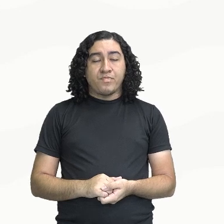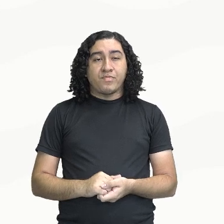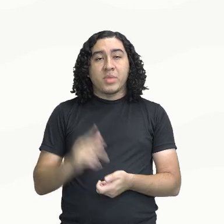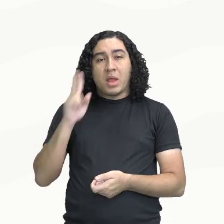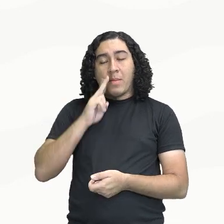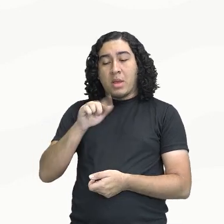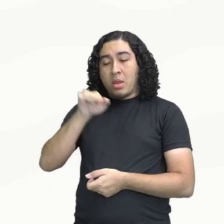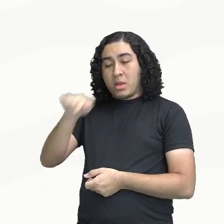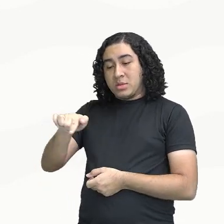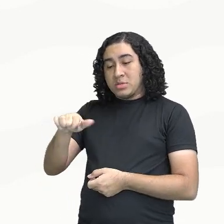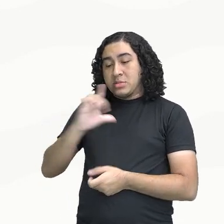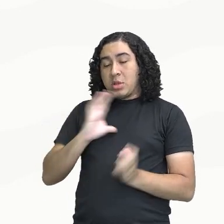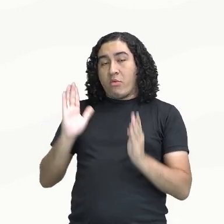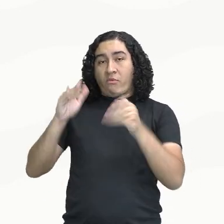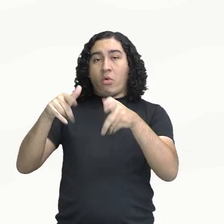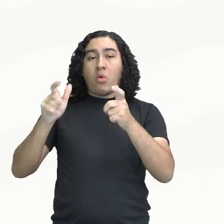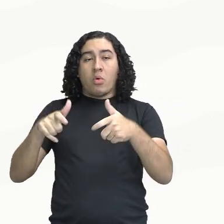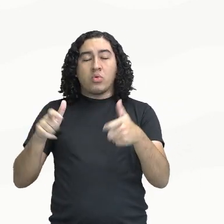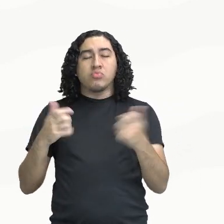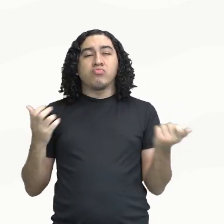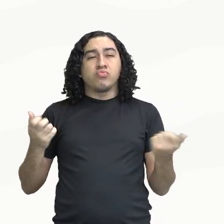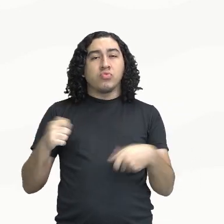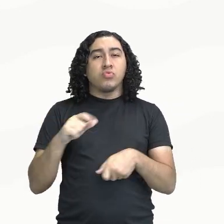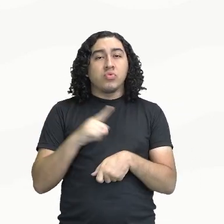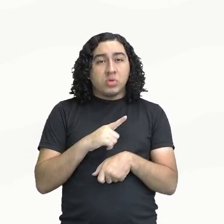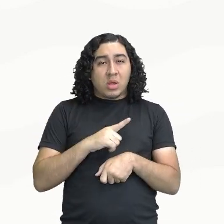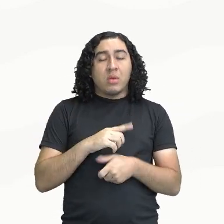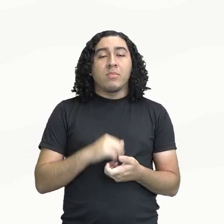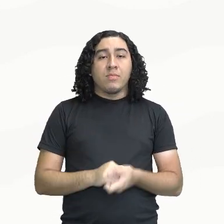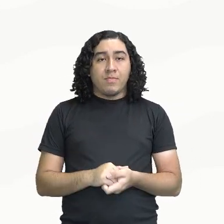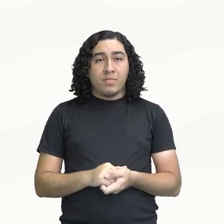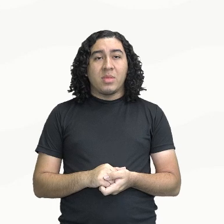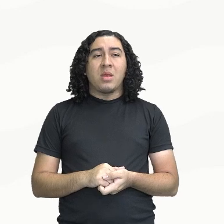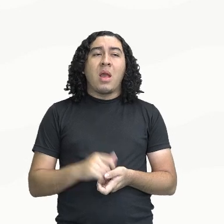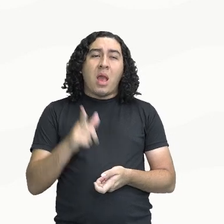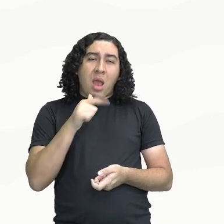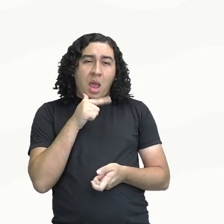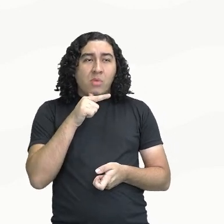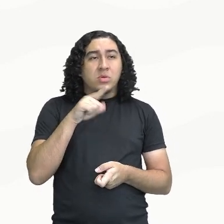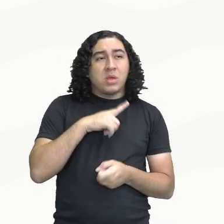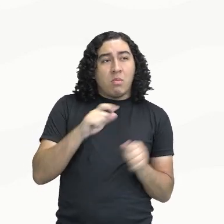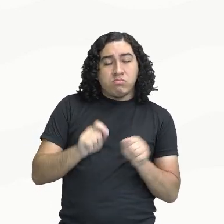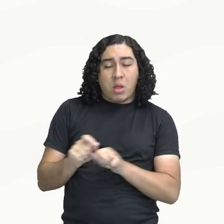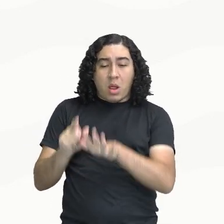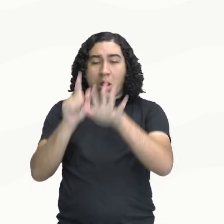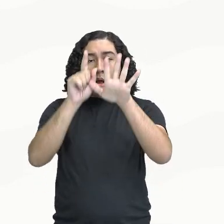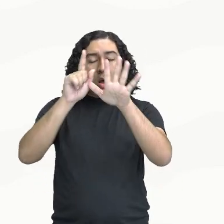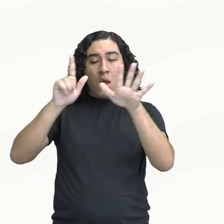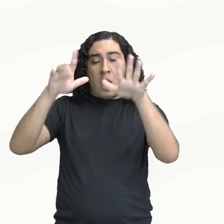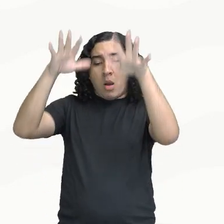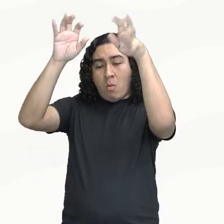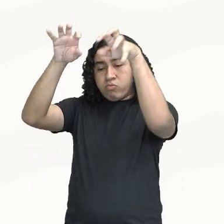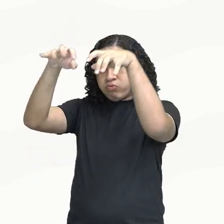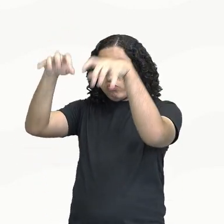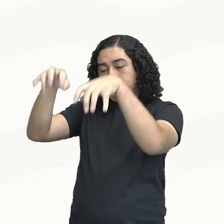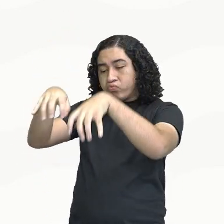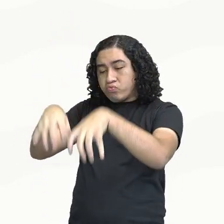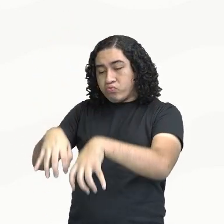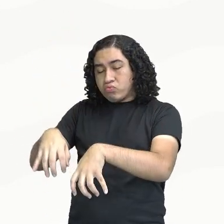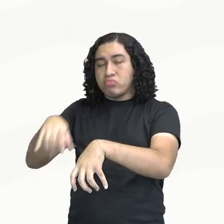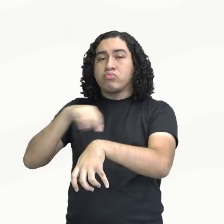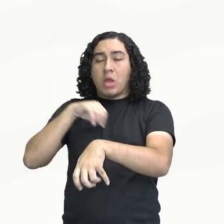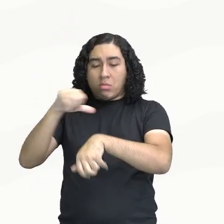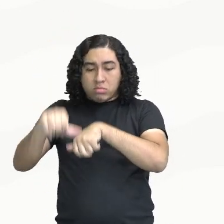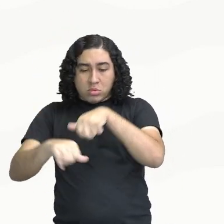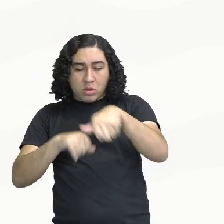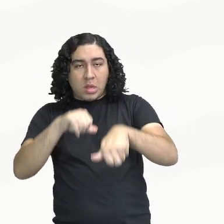anteriormente, ele é mais voltado aí para os processos físicos, onde a água evapora, forma vapor de água, sobe para a atmosfera,